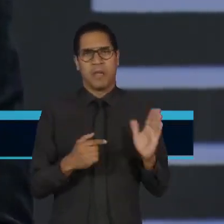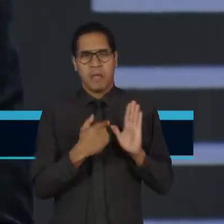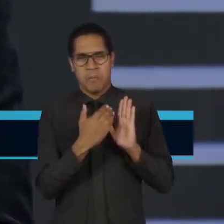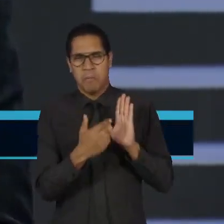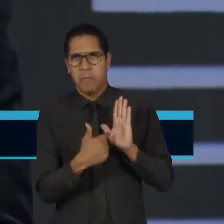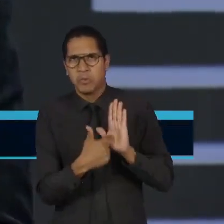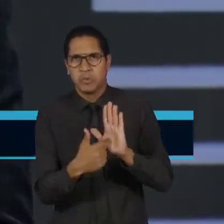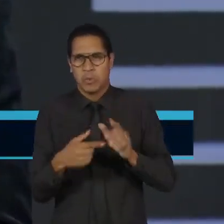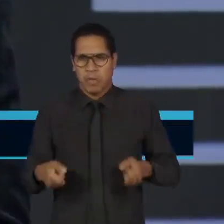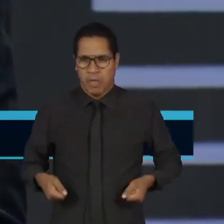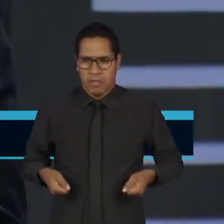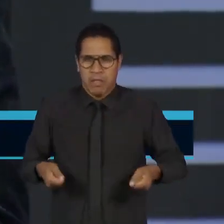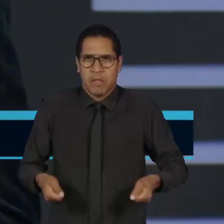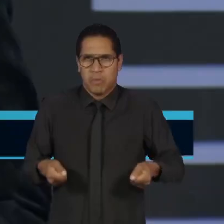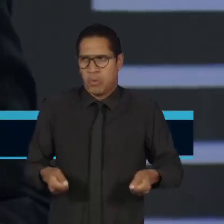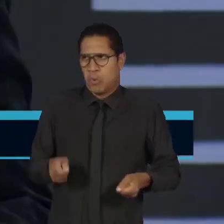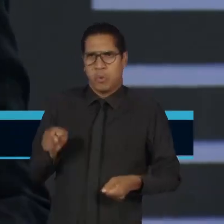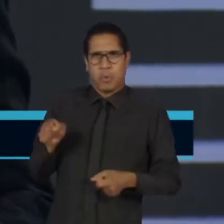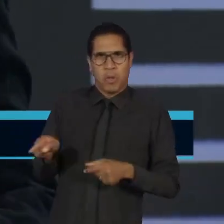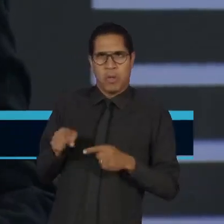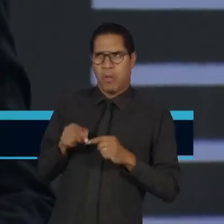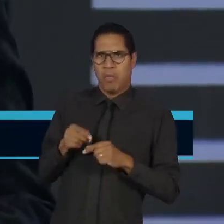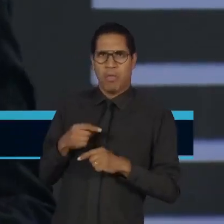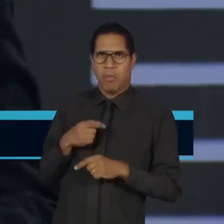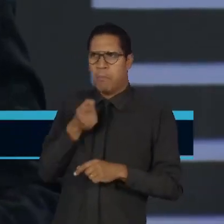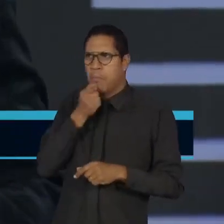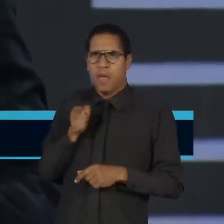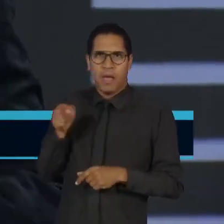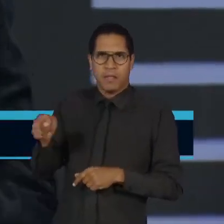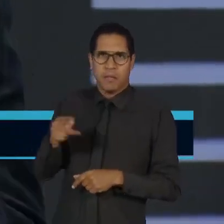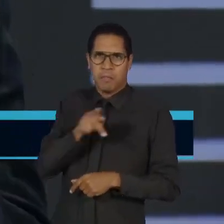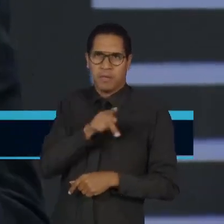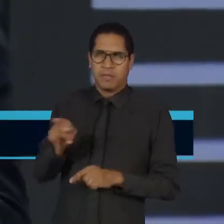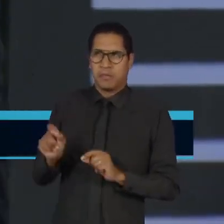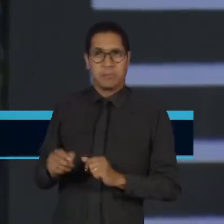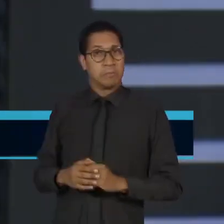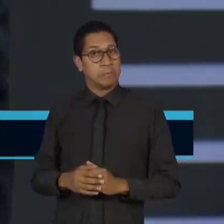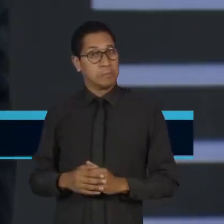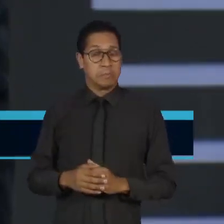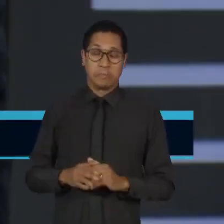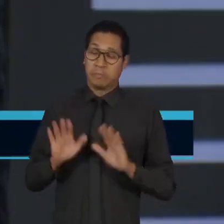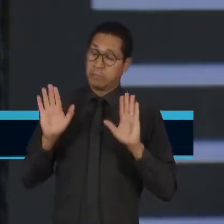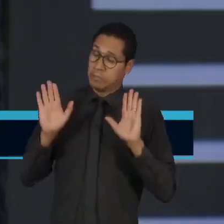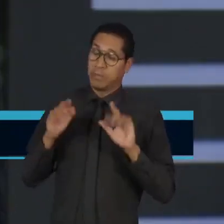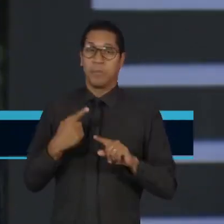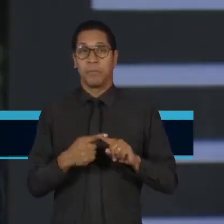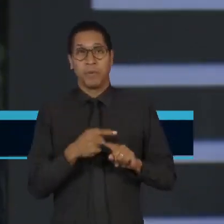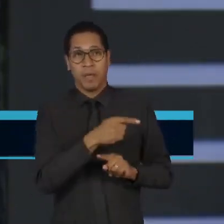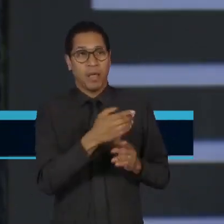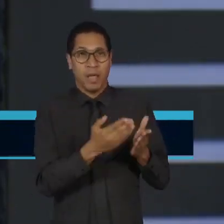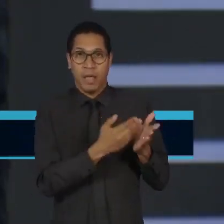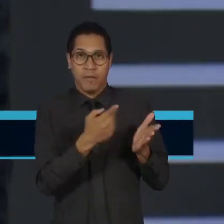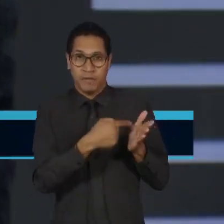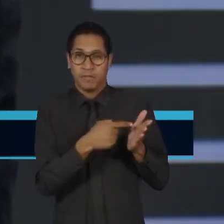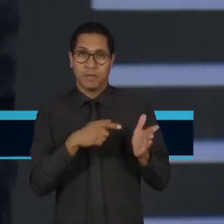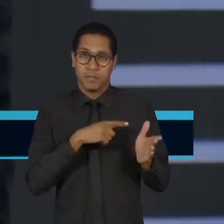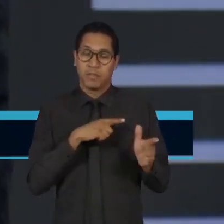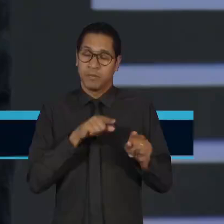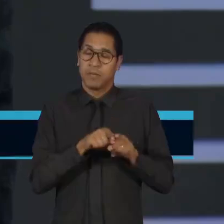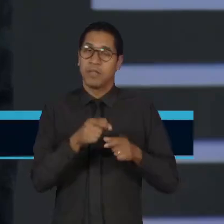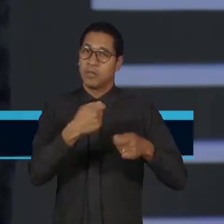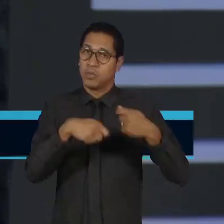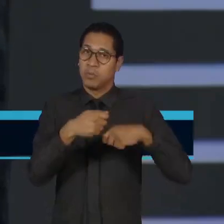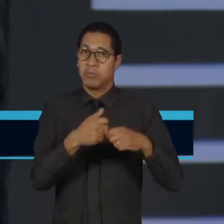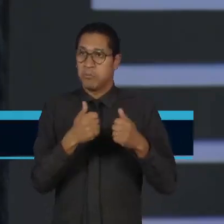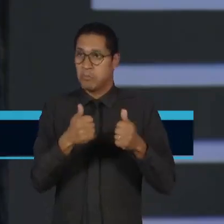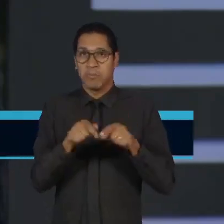ele vive uma situação tão curiosa porque a economia americana tem sinais excelentes, nunca esteve tão bem comparada